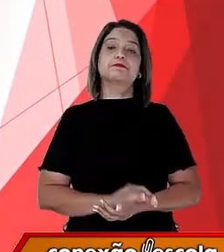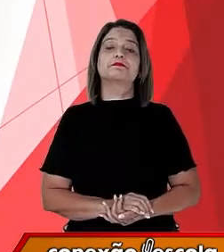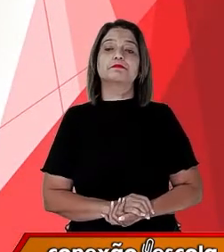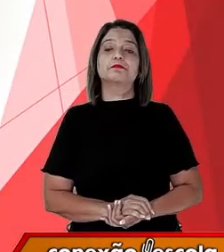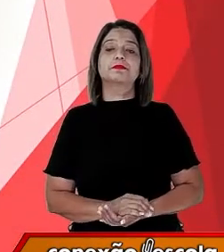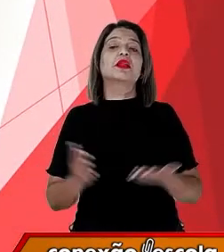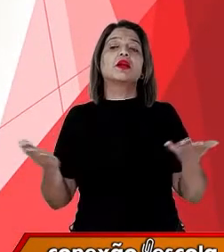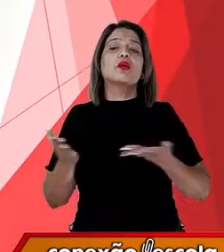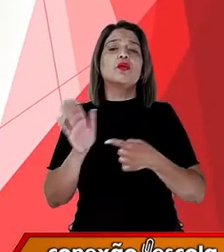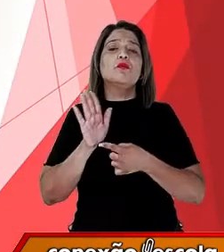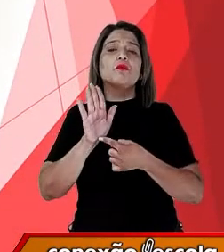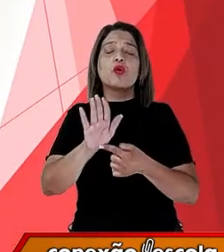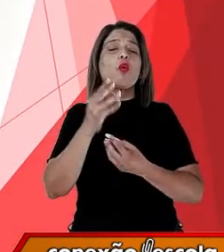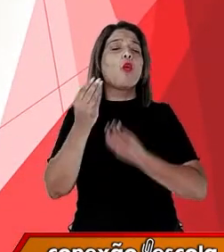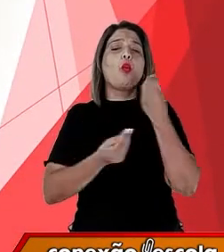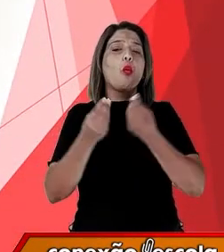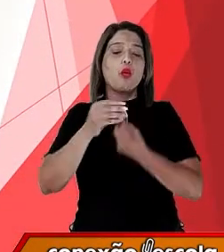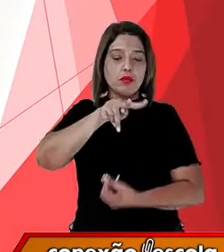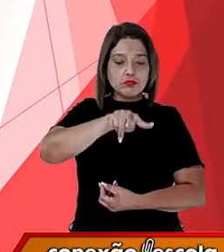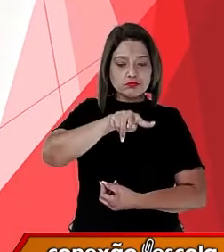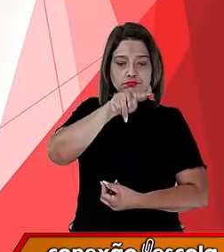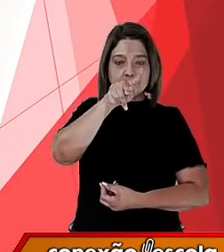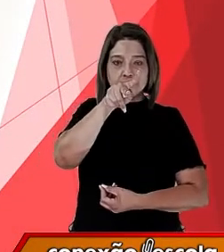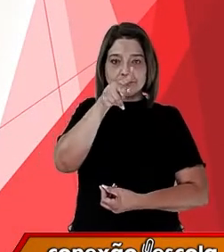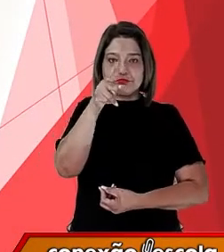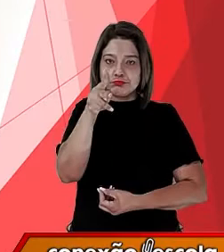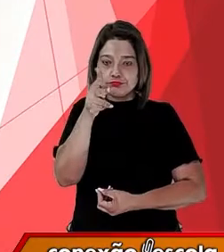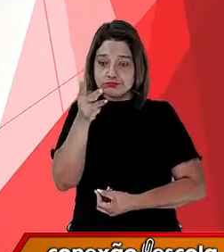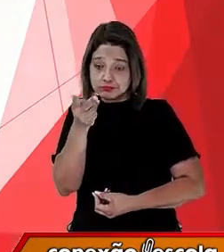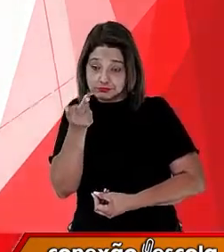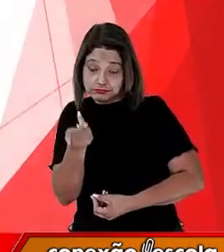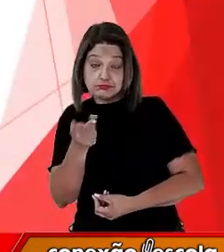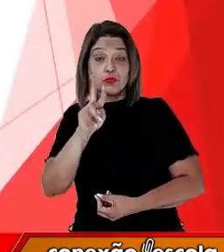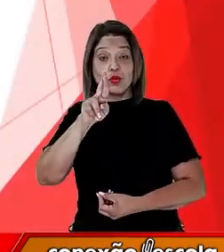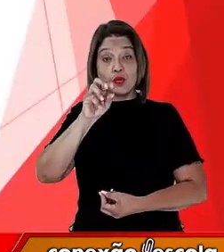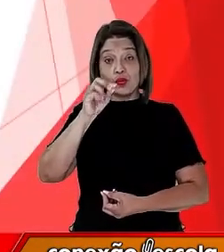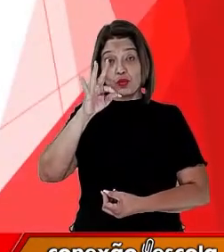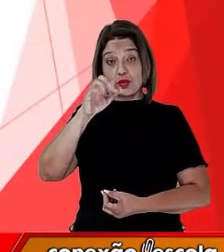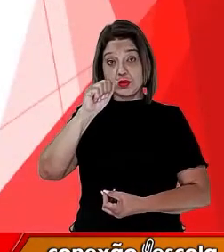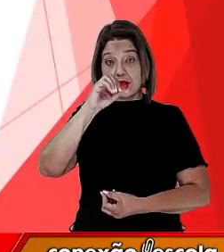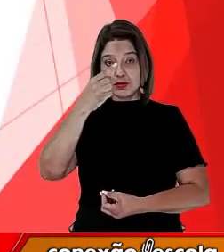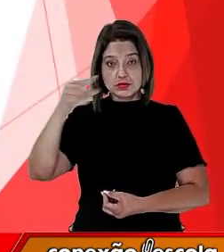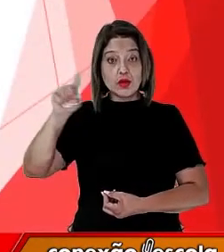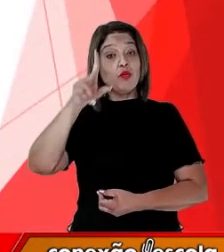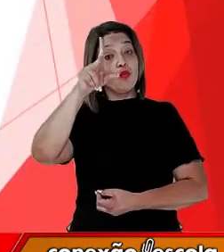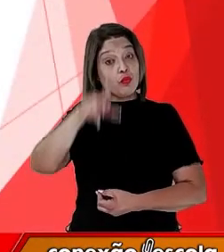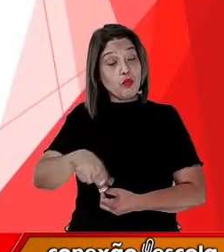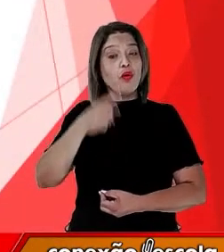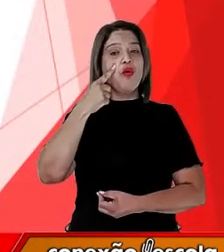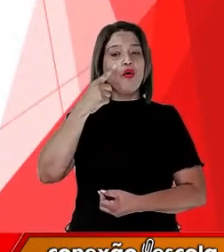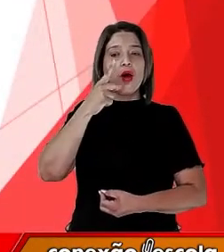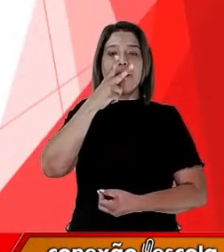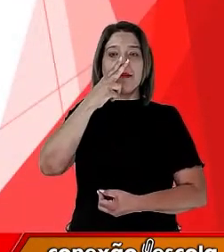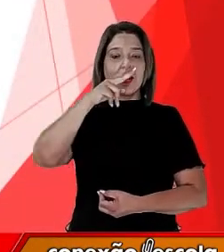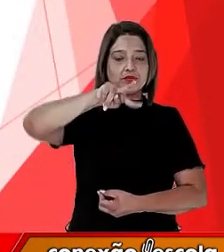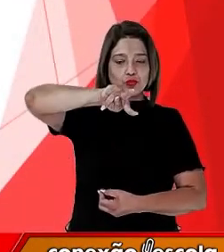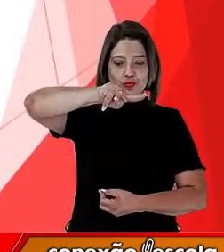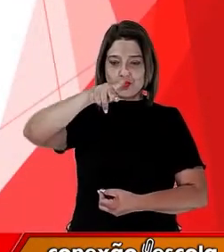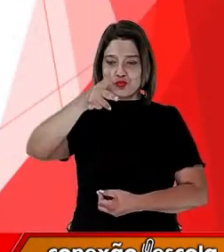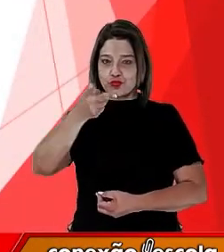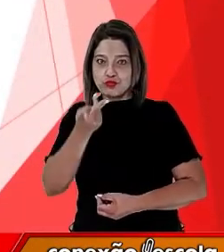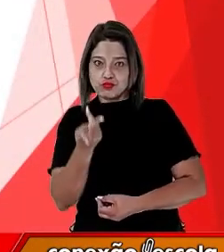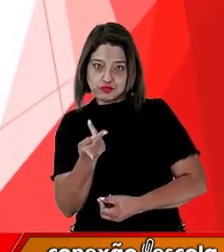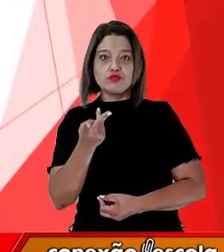Agora, a simetria de rotação. Como o próprio nome sugere, significa rotacionar, né? Em cima de